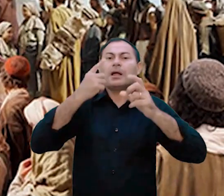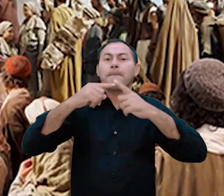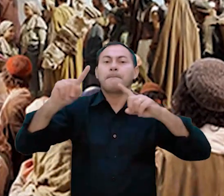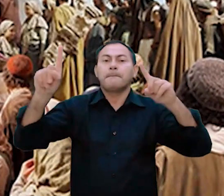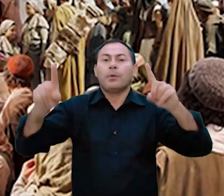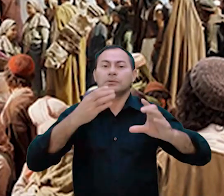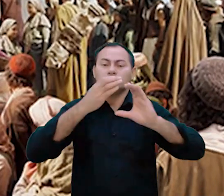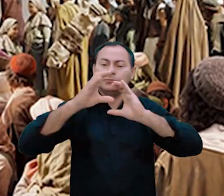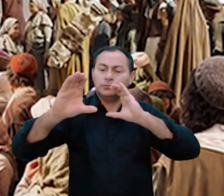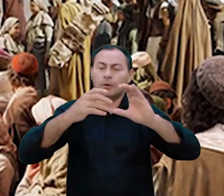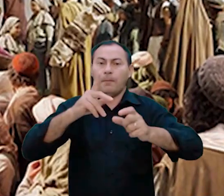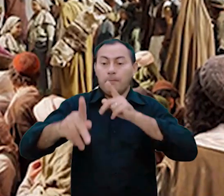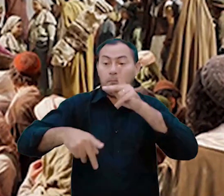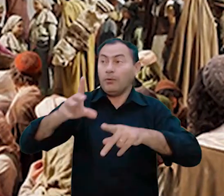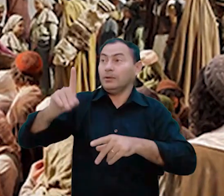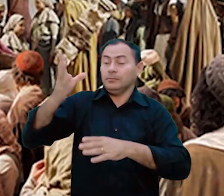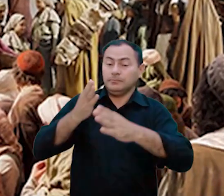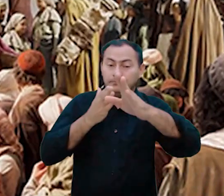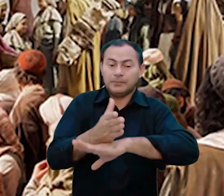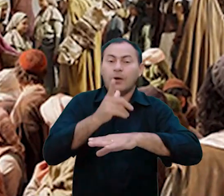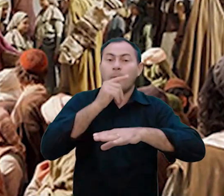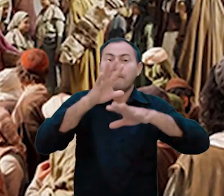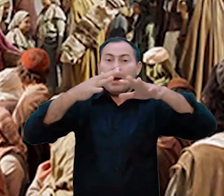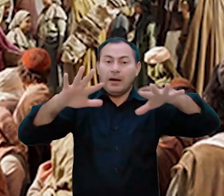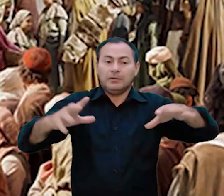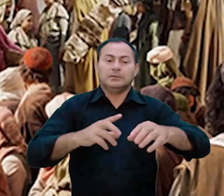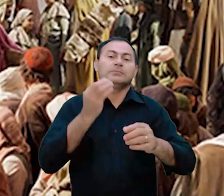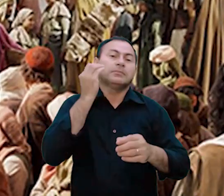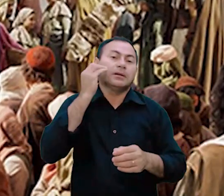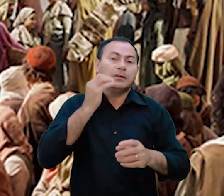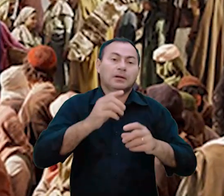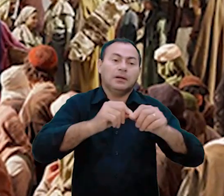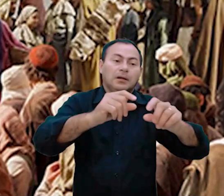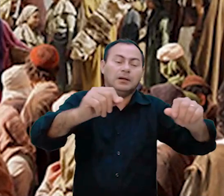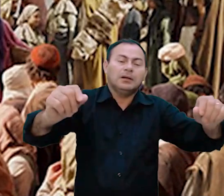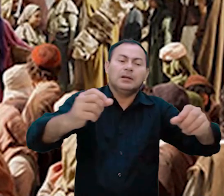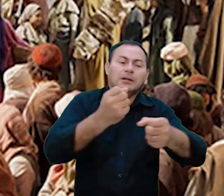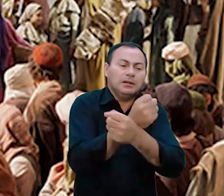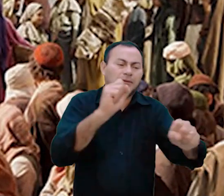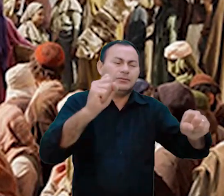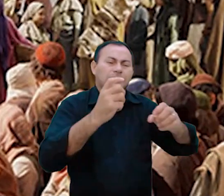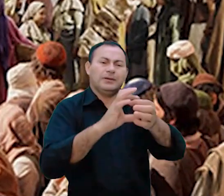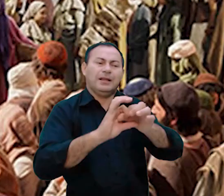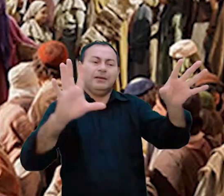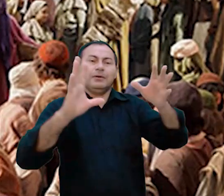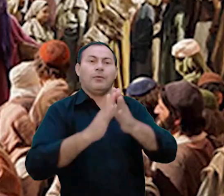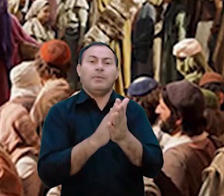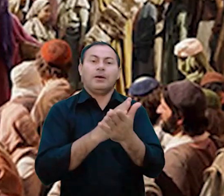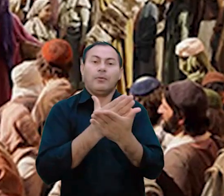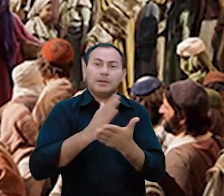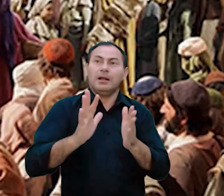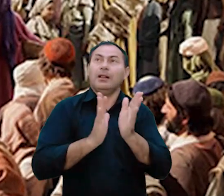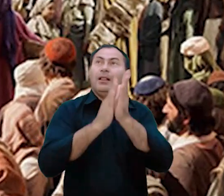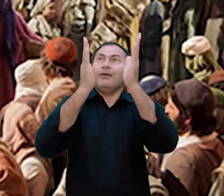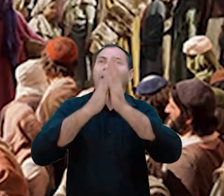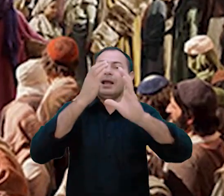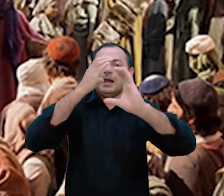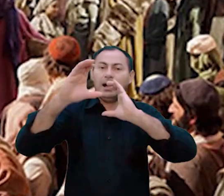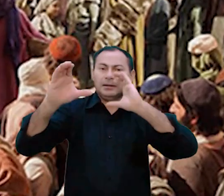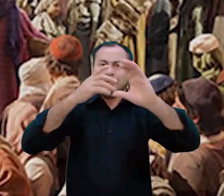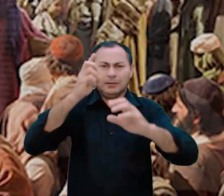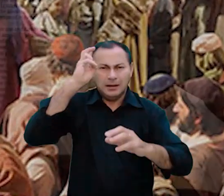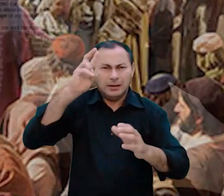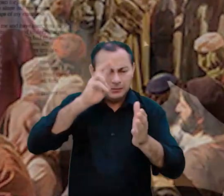é através da música. Quando o povo de Deus atravessou o Mar Vermelho e experimentou aquele grande livramento, eles começaram a louvar.